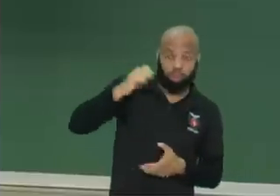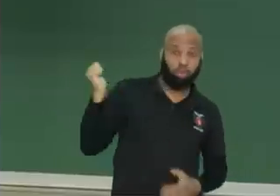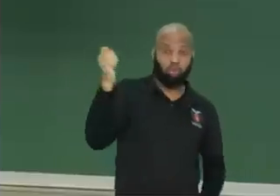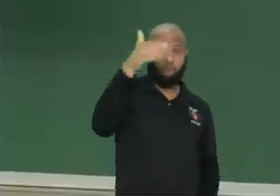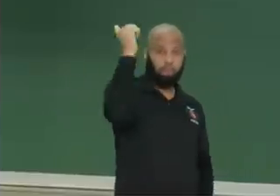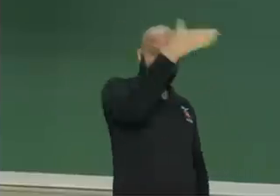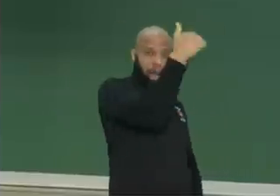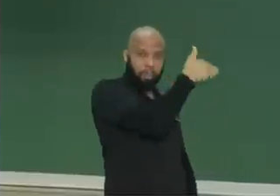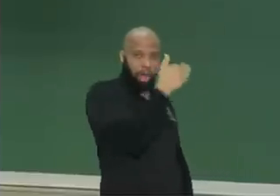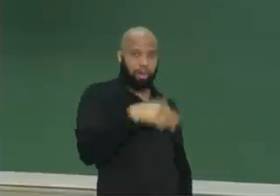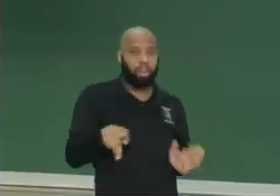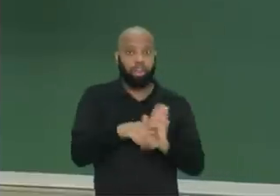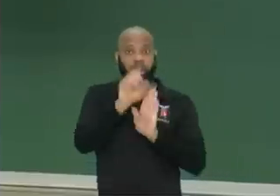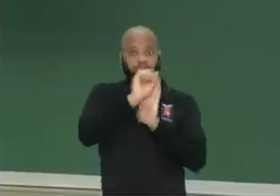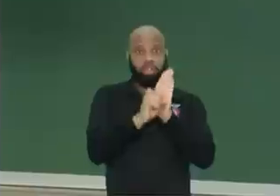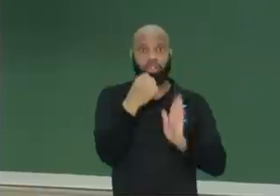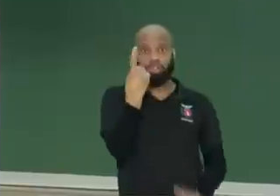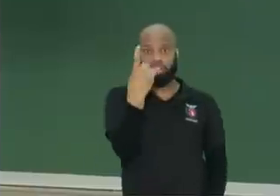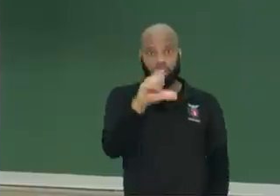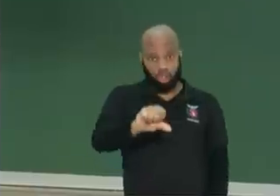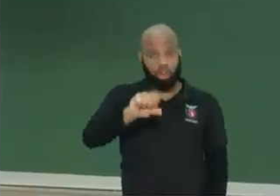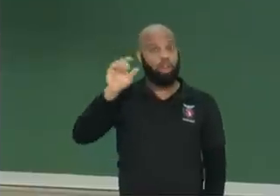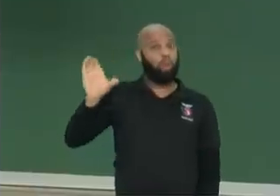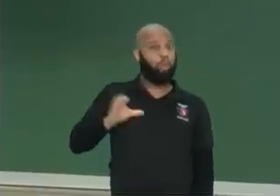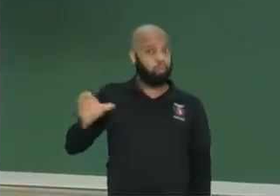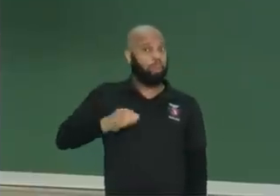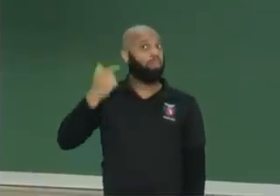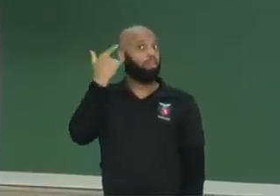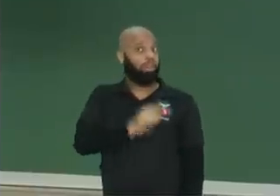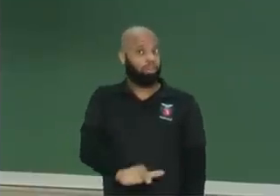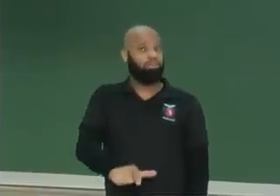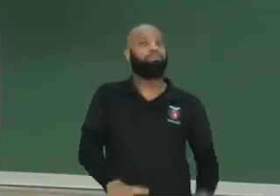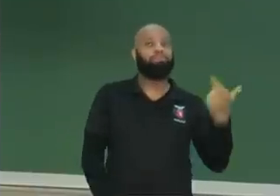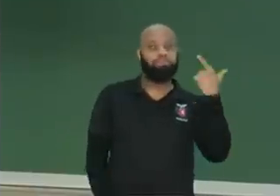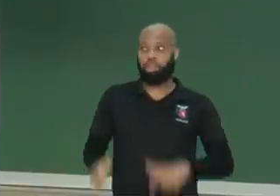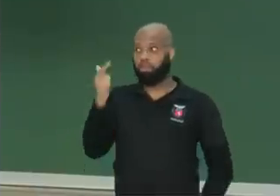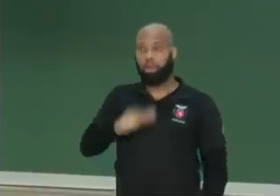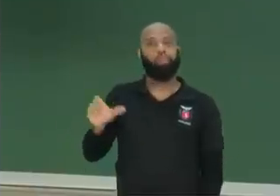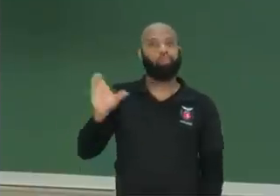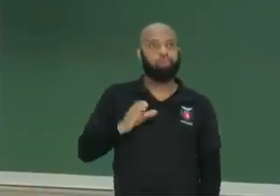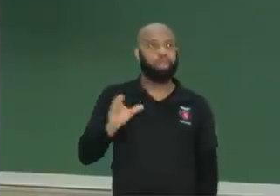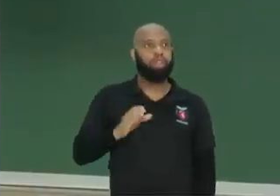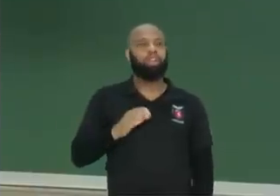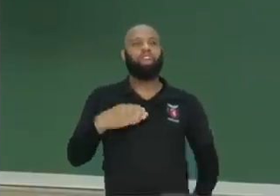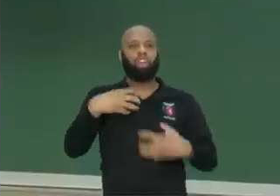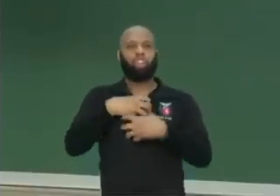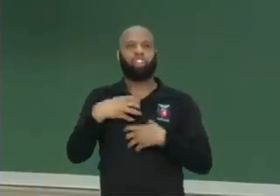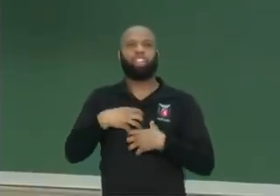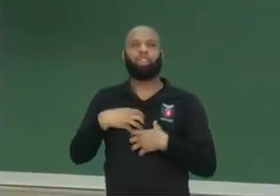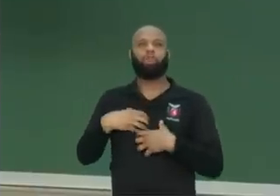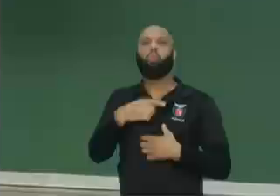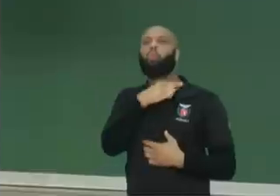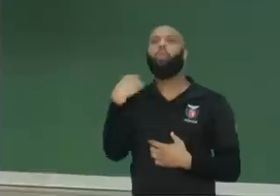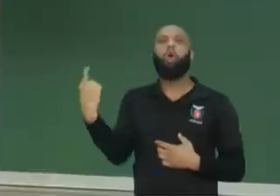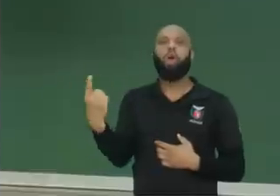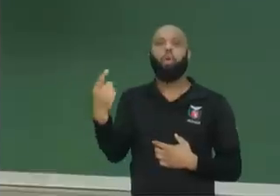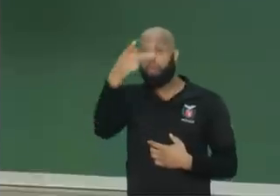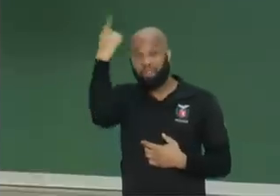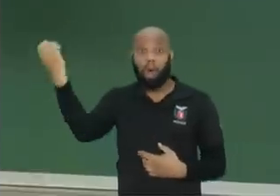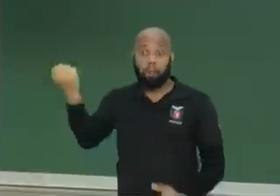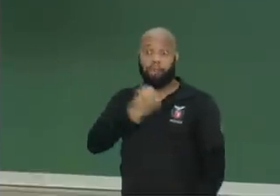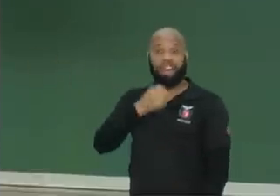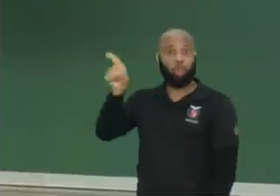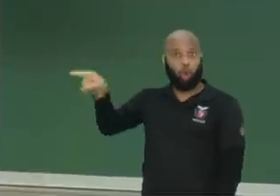XIX, fez fortuna com a erva mate, teve um final um tanto quanto trágico, né? O barão foi